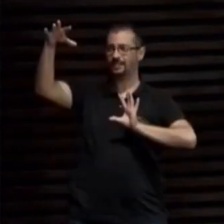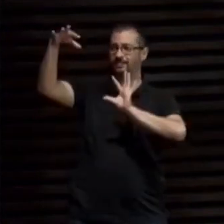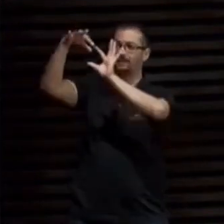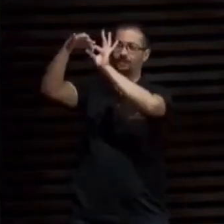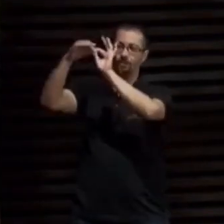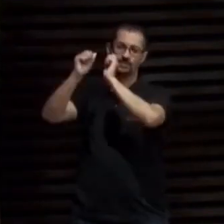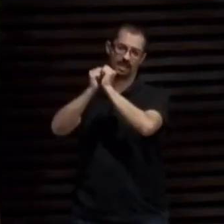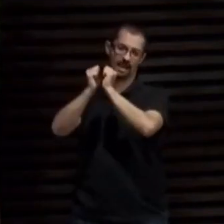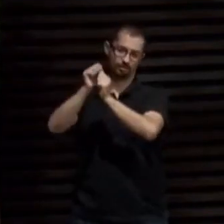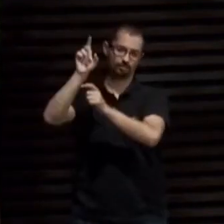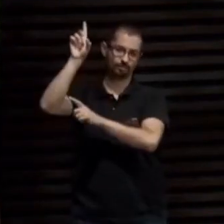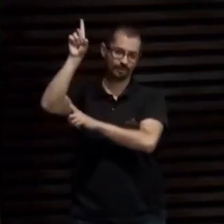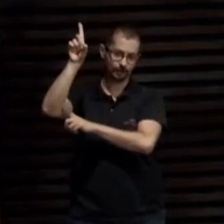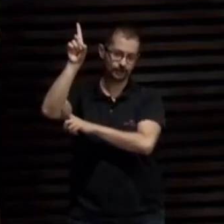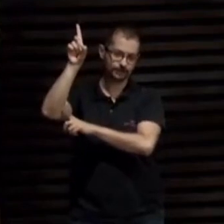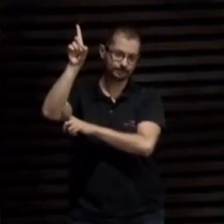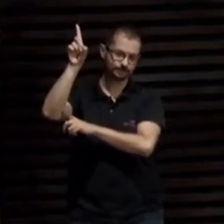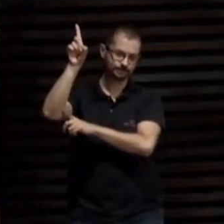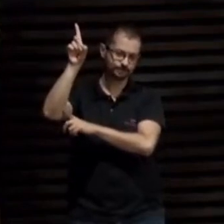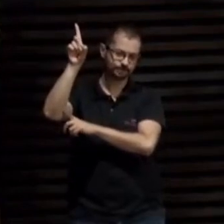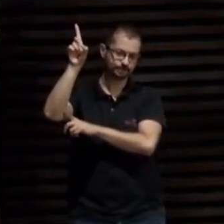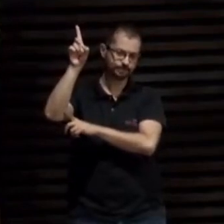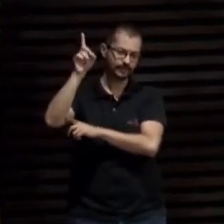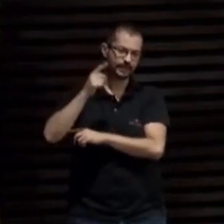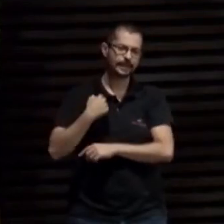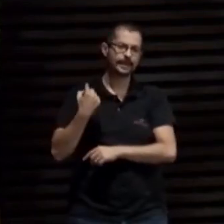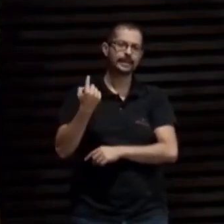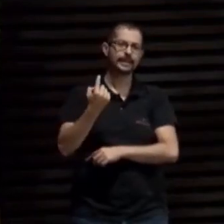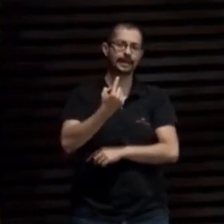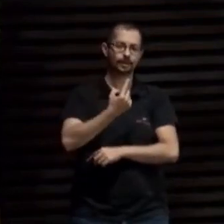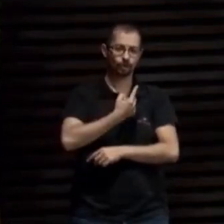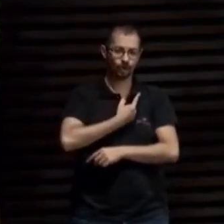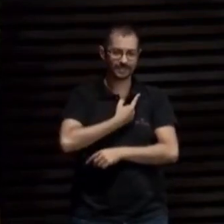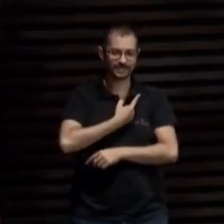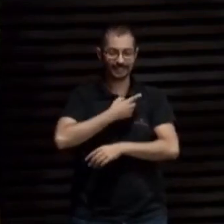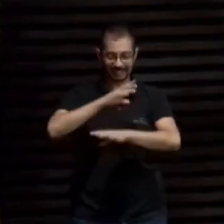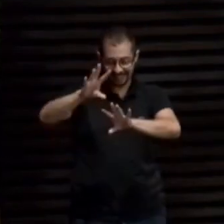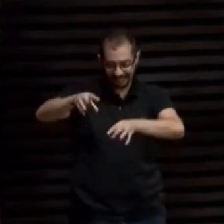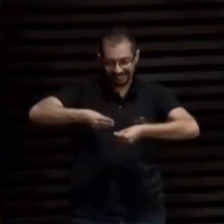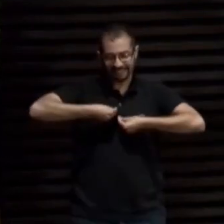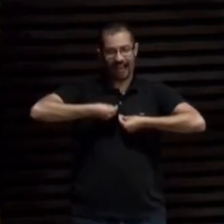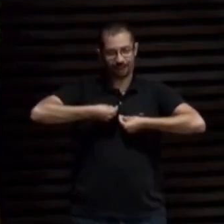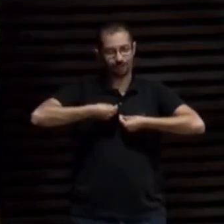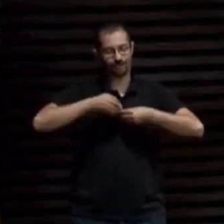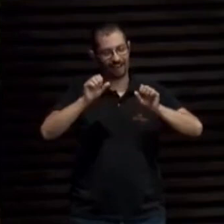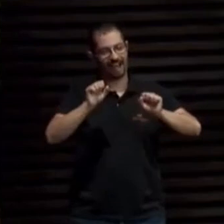com Ele, e a nós imputada esta glória que nos